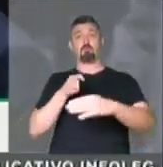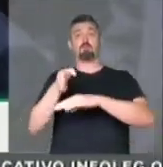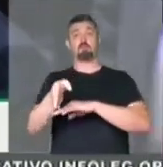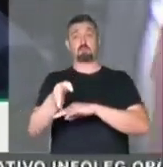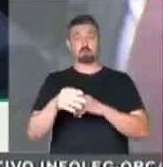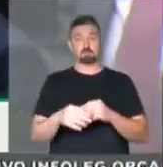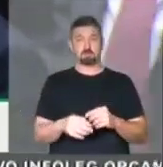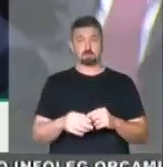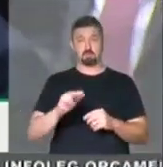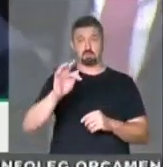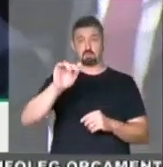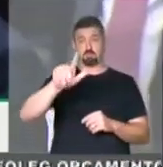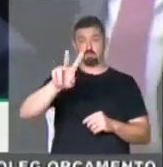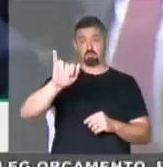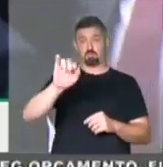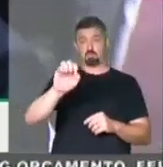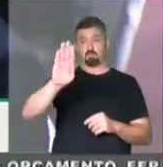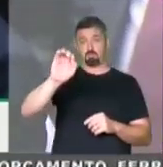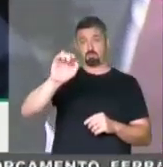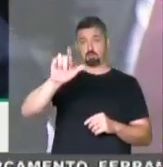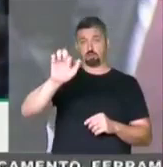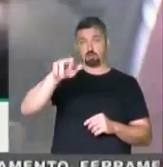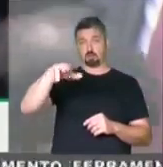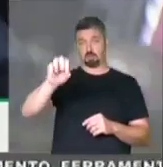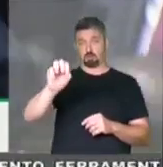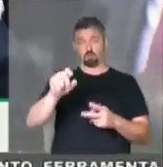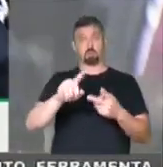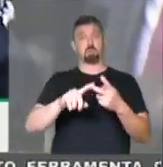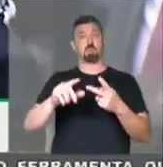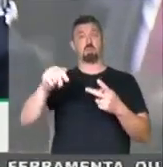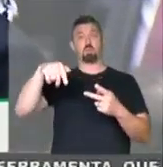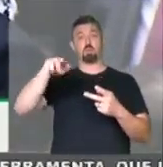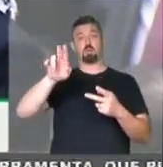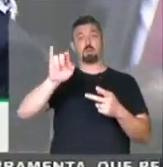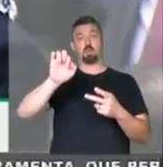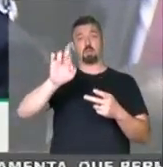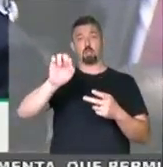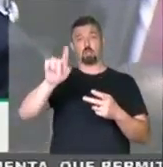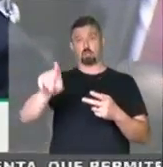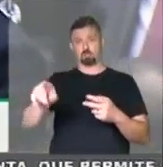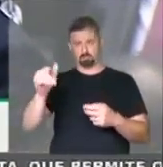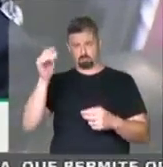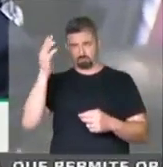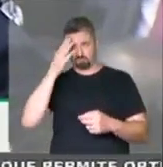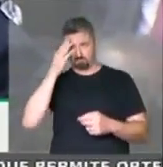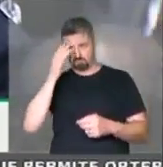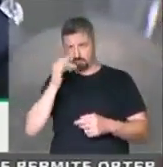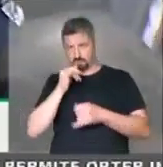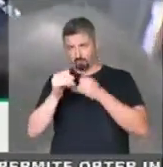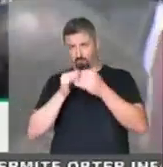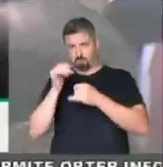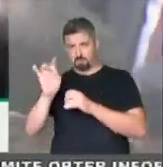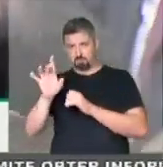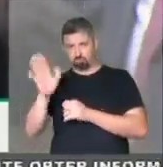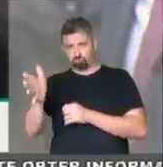visita a Flávio Bolsonaro e também ao senhor Queiroz? Ele já tem informação